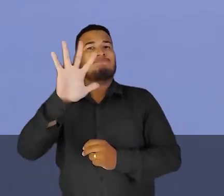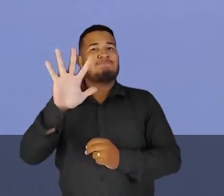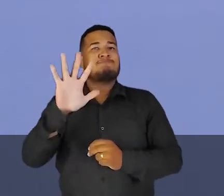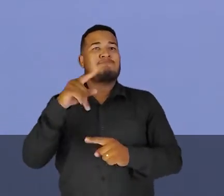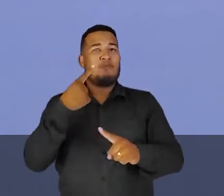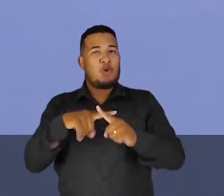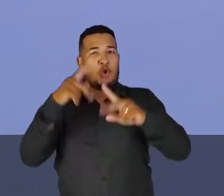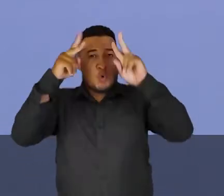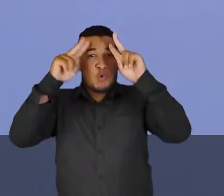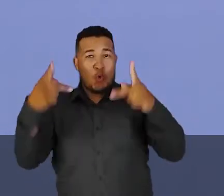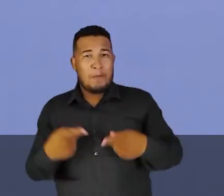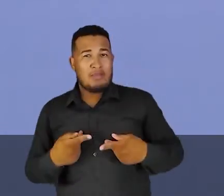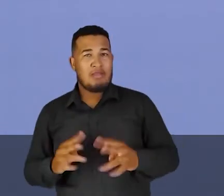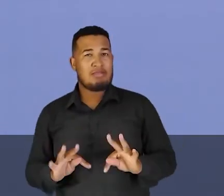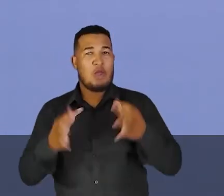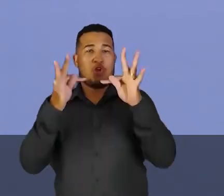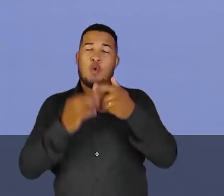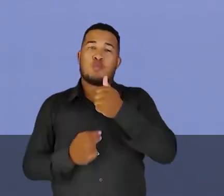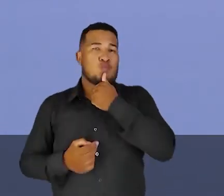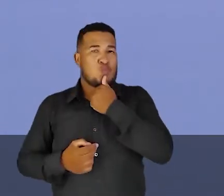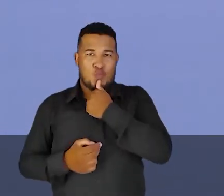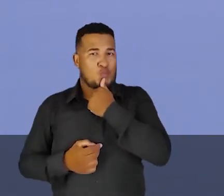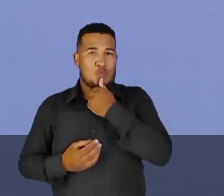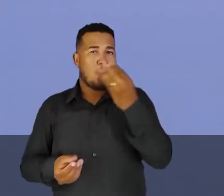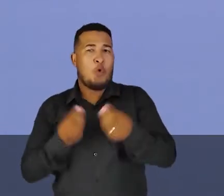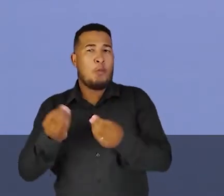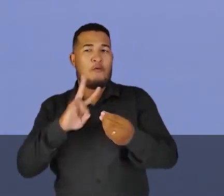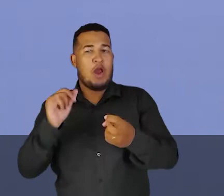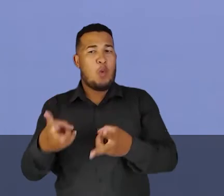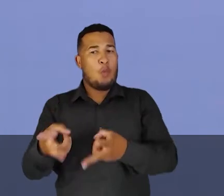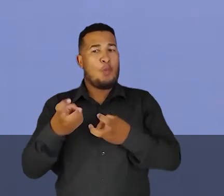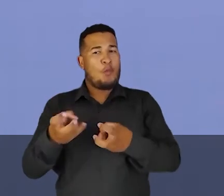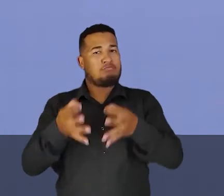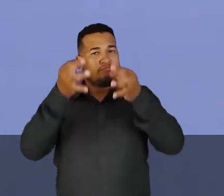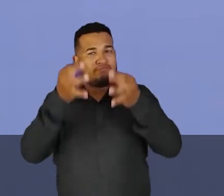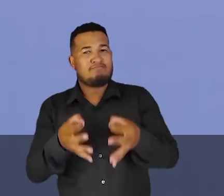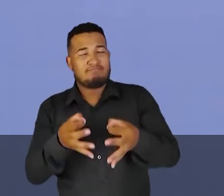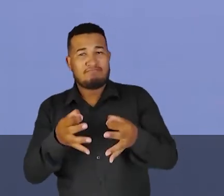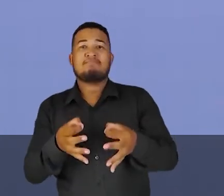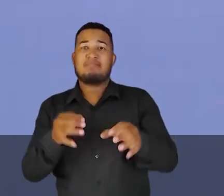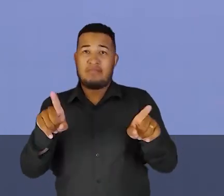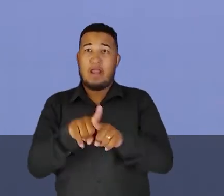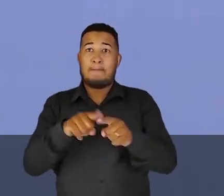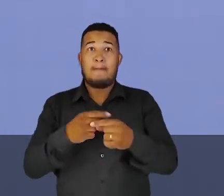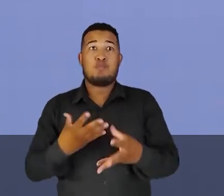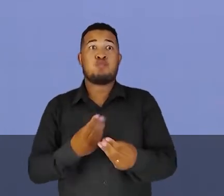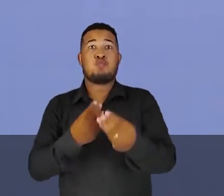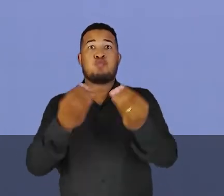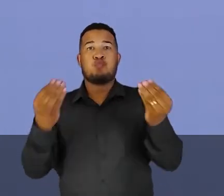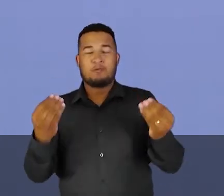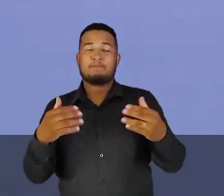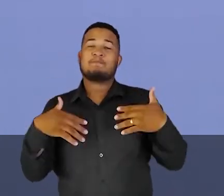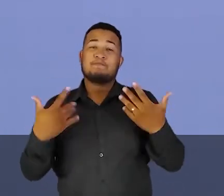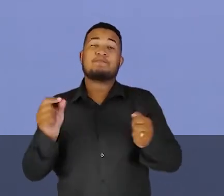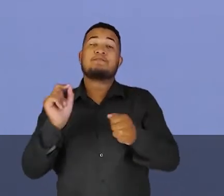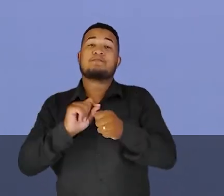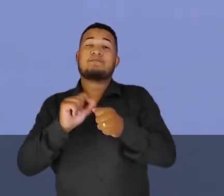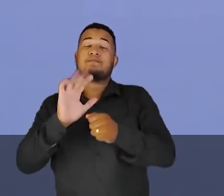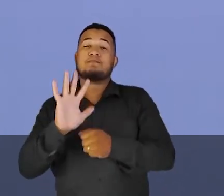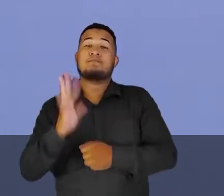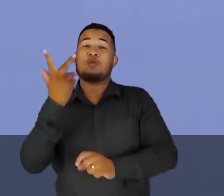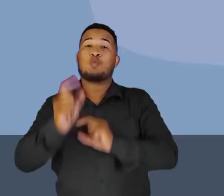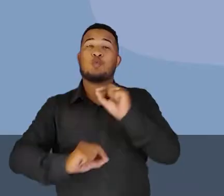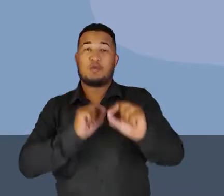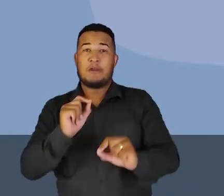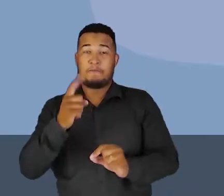não detinha tecnologia para fazer essa extração de maneira eficiente e em grandes quantidades. Então, o que acontecia? Dá uma